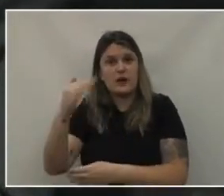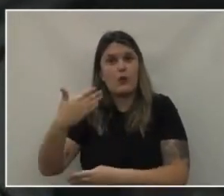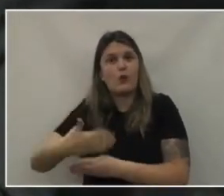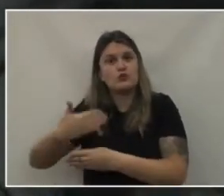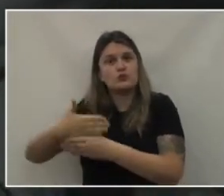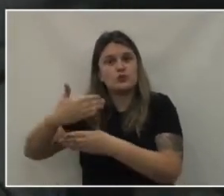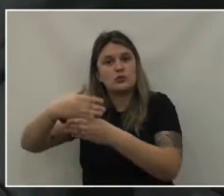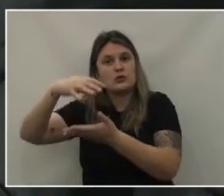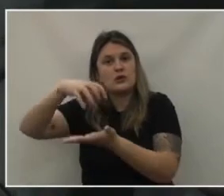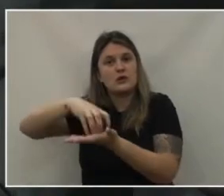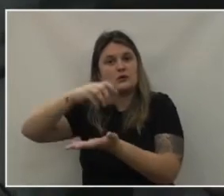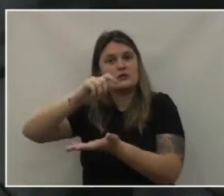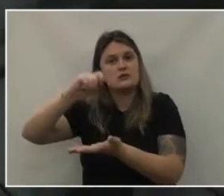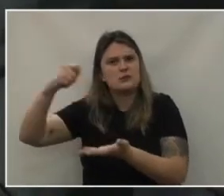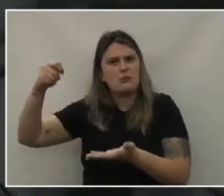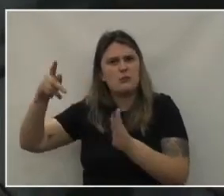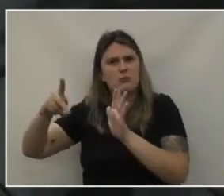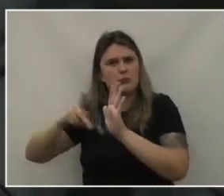construção de uma sede própria